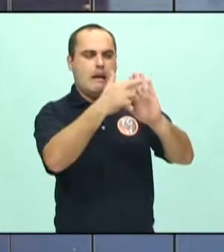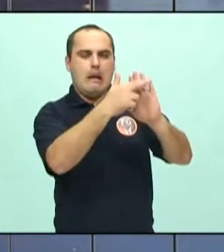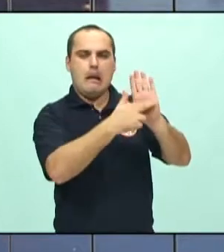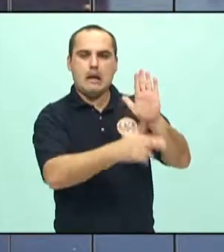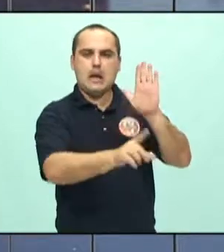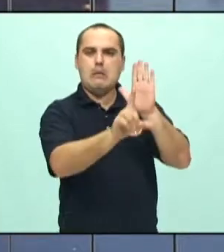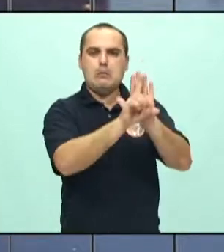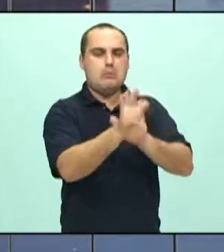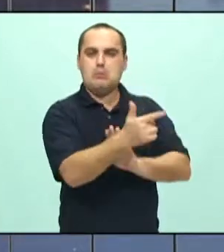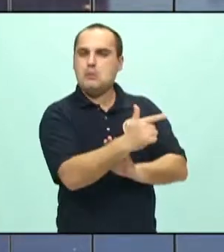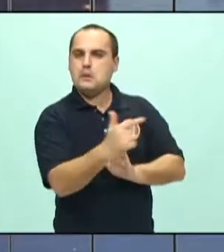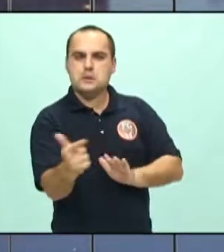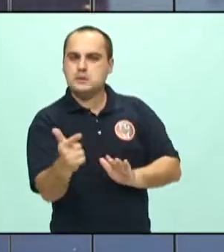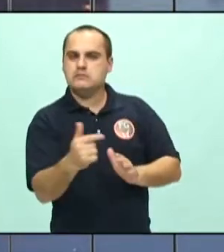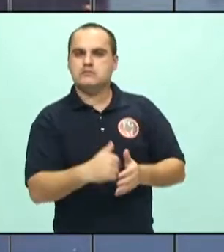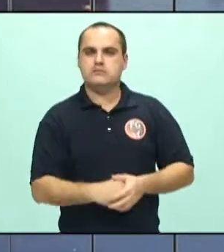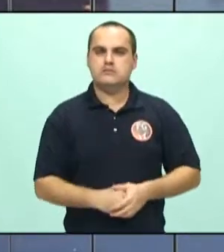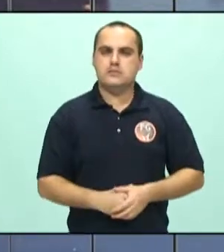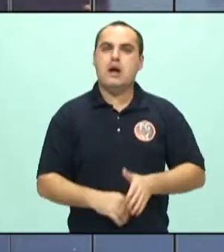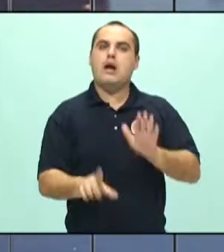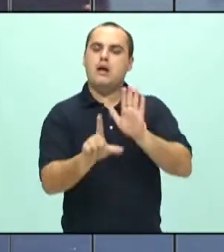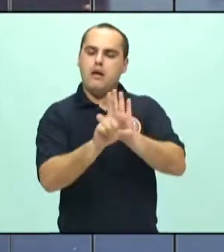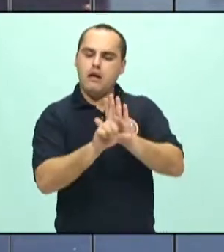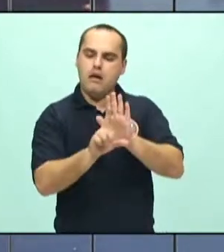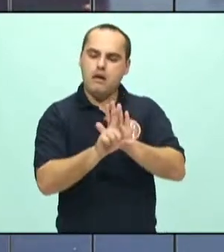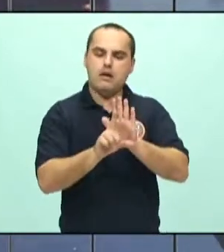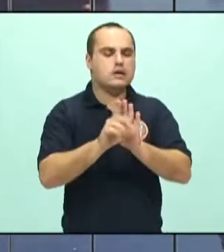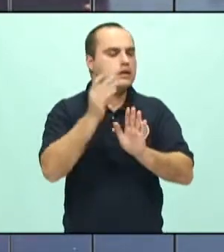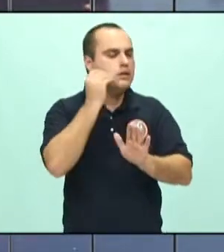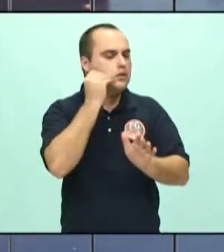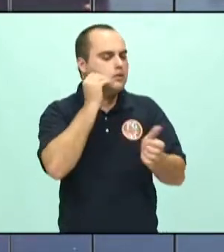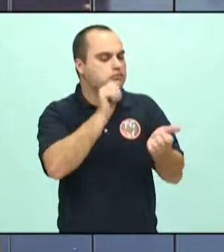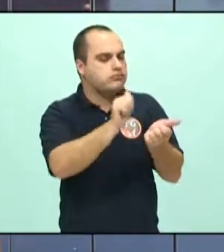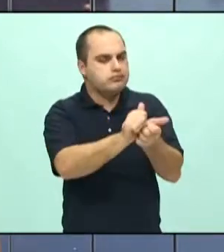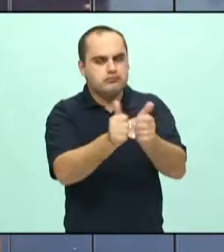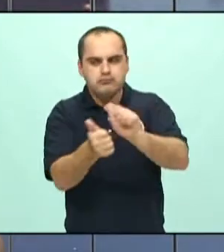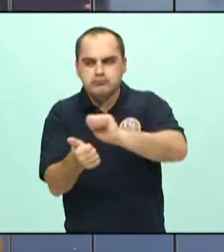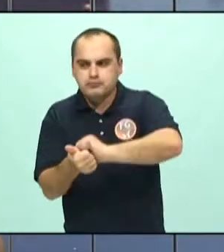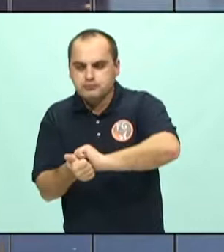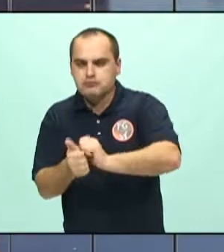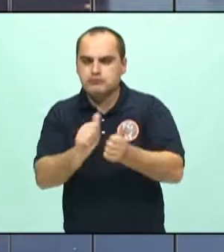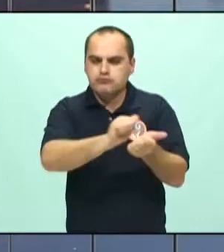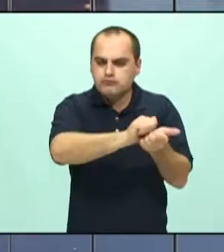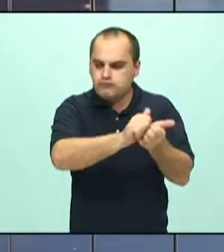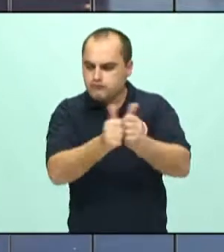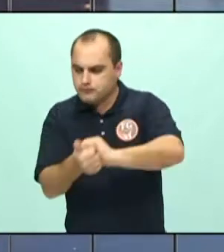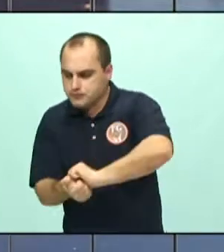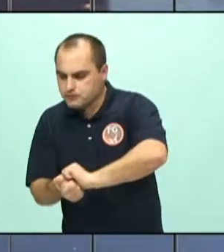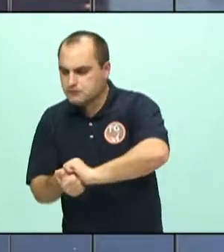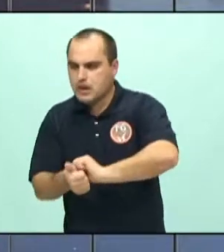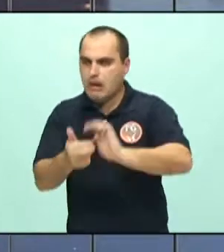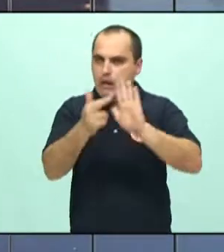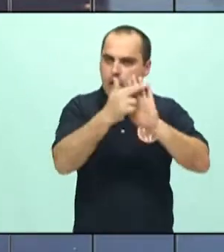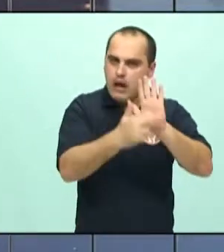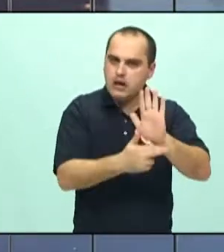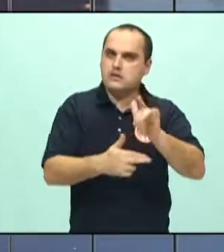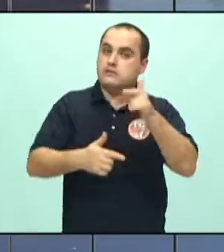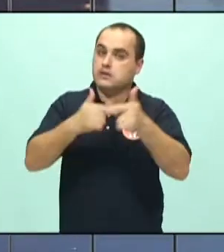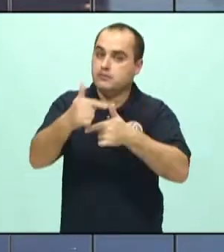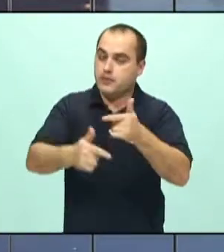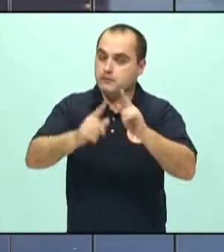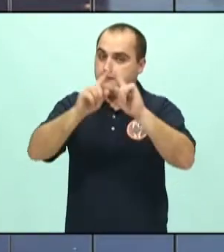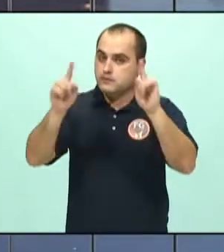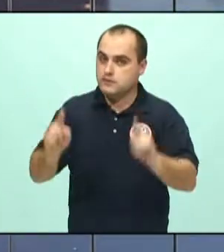leis. A legislação veio se adequando, veio se colocando normas para o trabalho portuário e